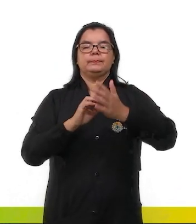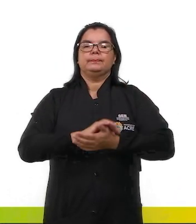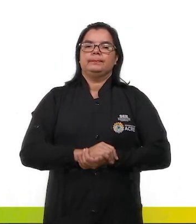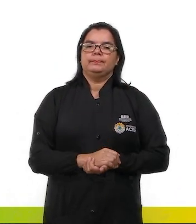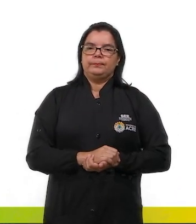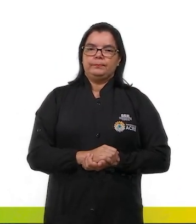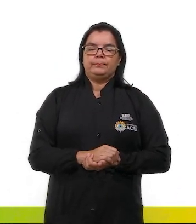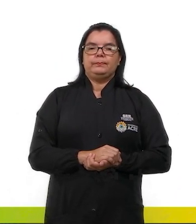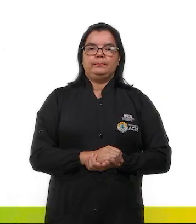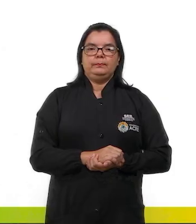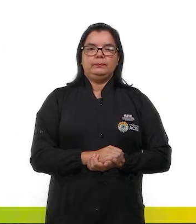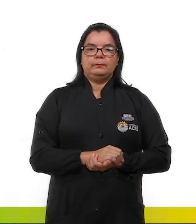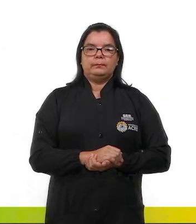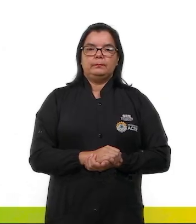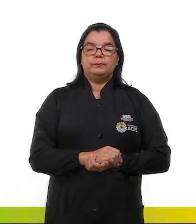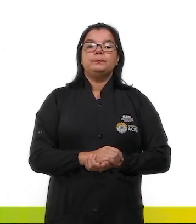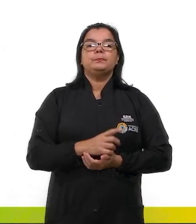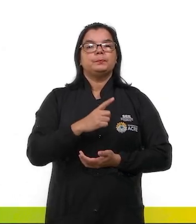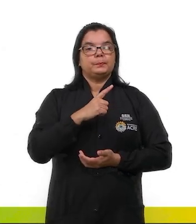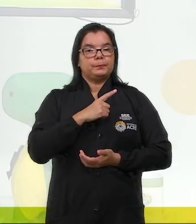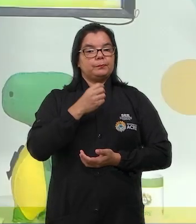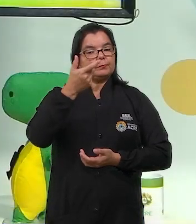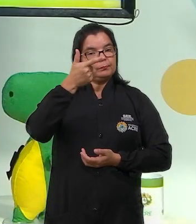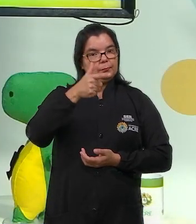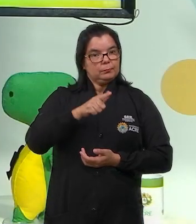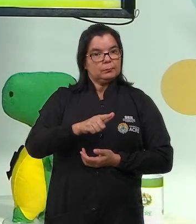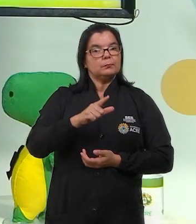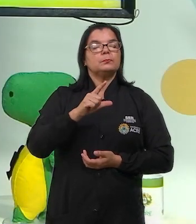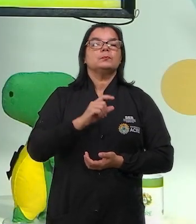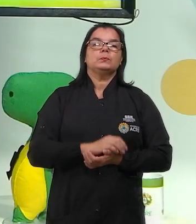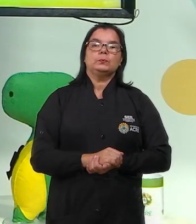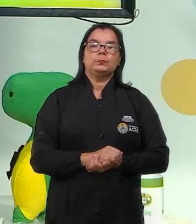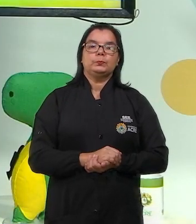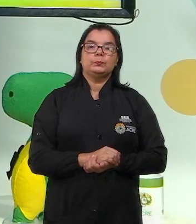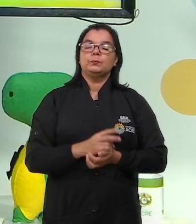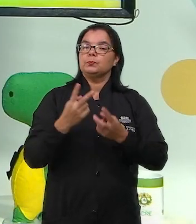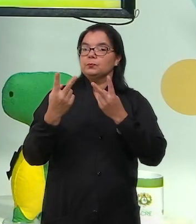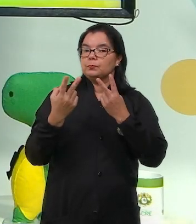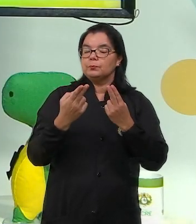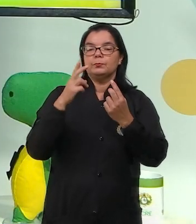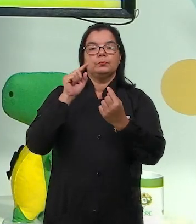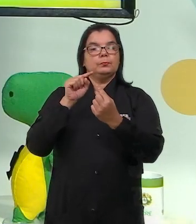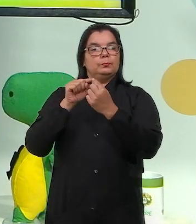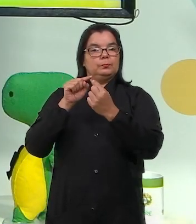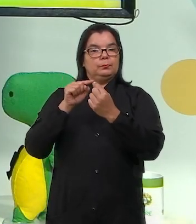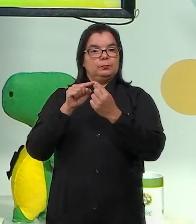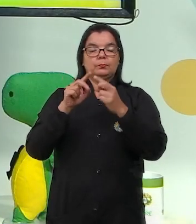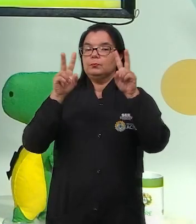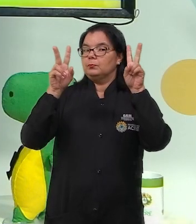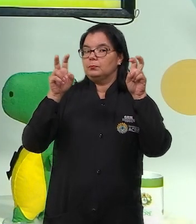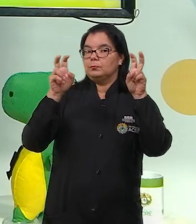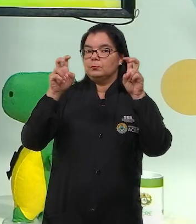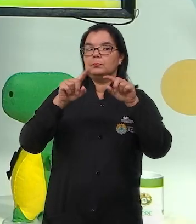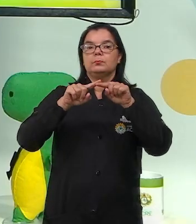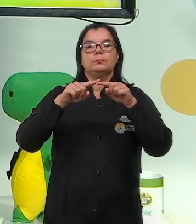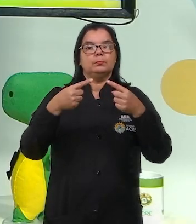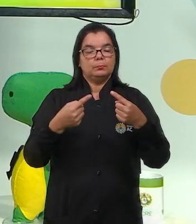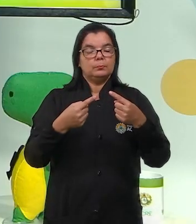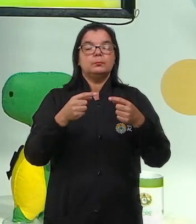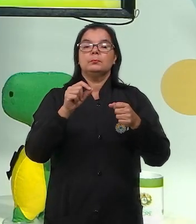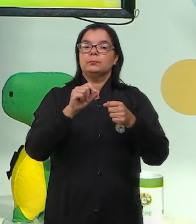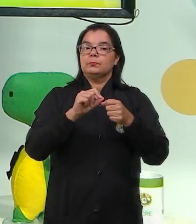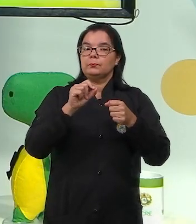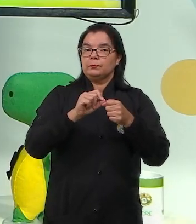de praça. Então aqui, novamente, nós temos o mesmo assunto, mas ele foi repassado, ele